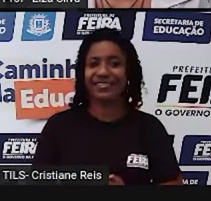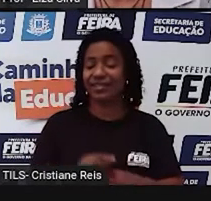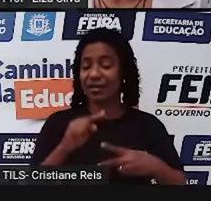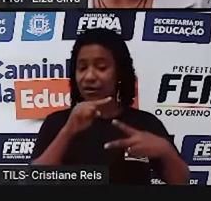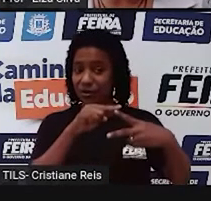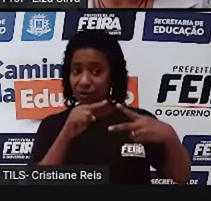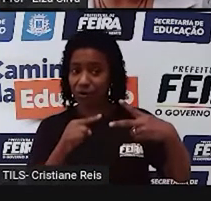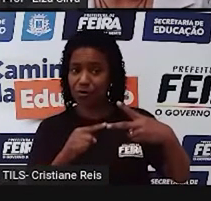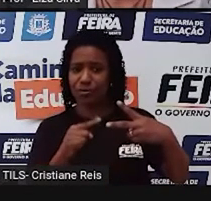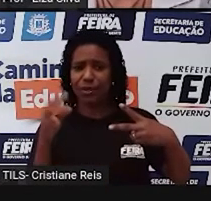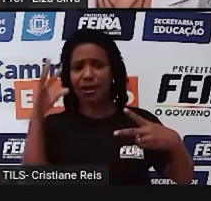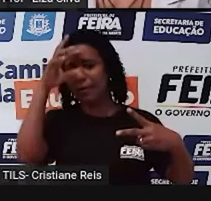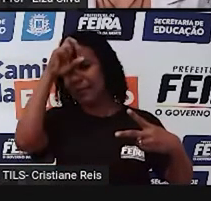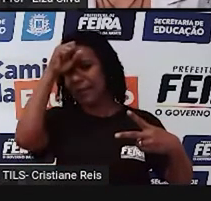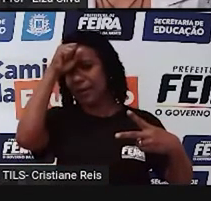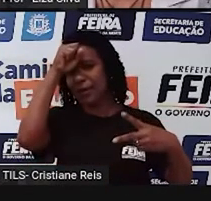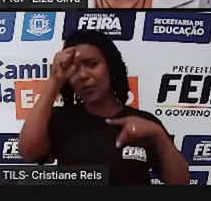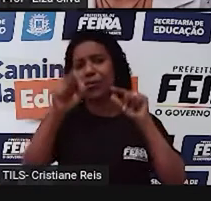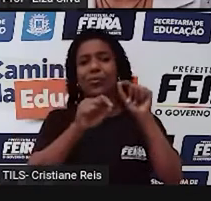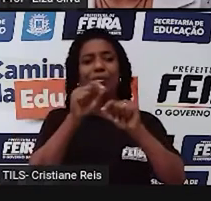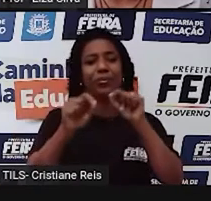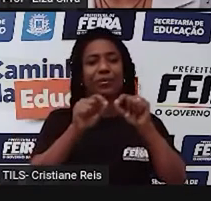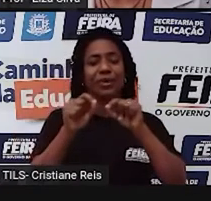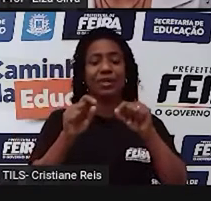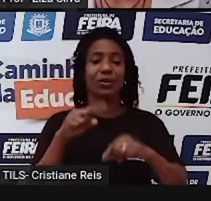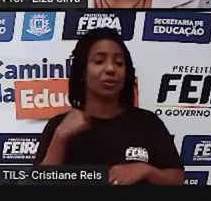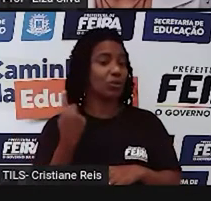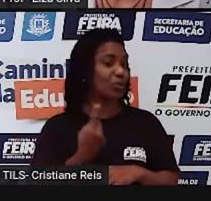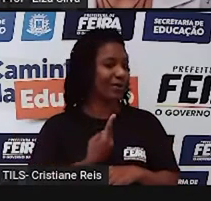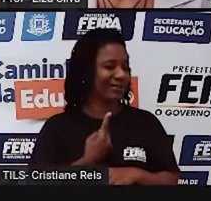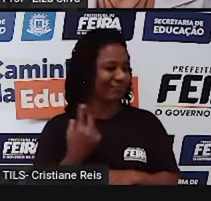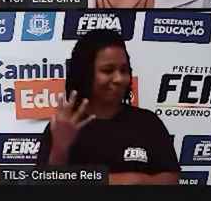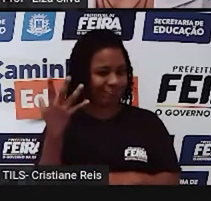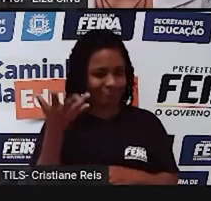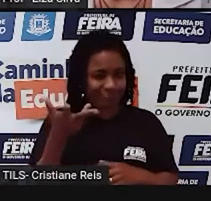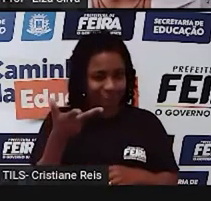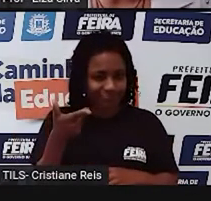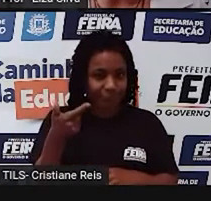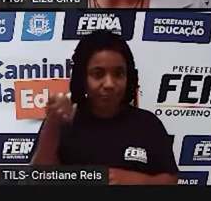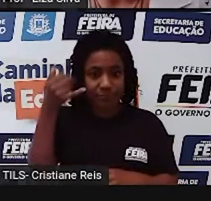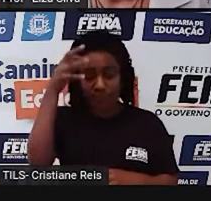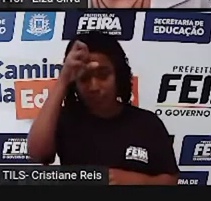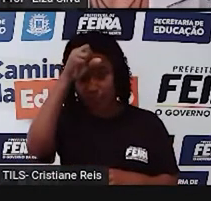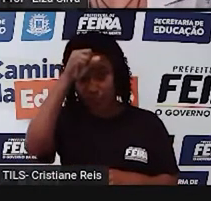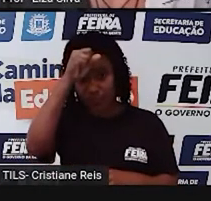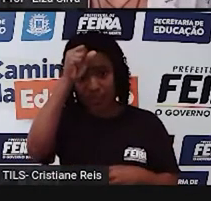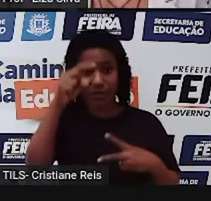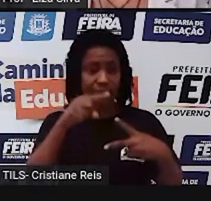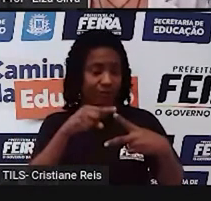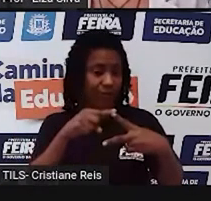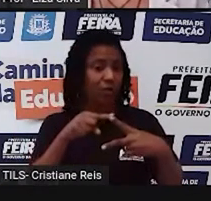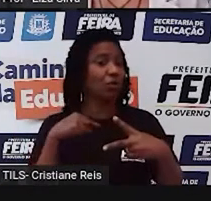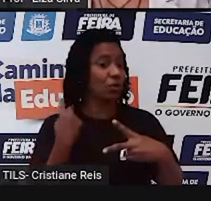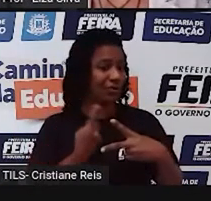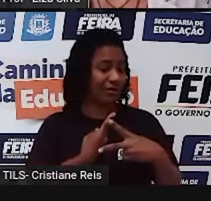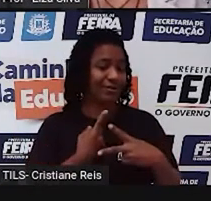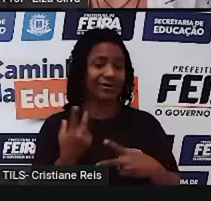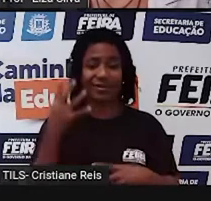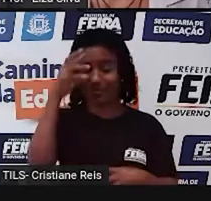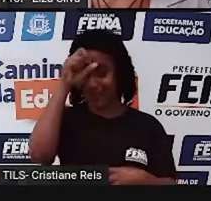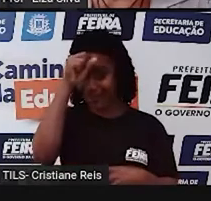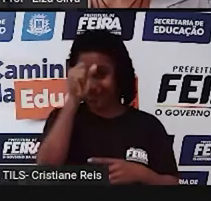vamos aprender hoje, né? As habilidades que nós vamos desenvolver. Vamos construir e ampliar o repertório